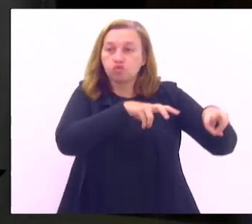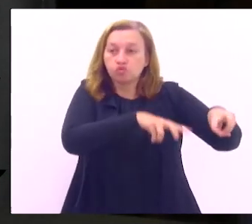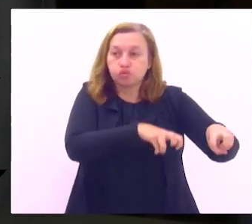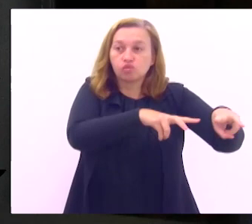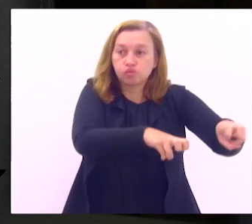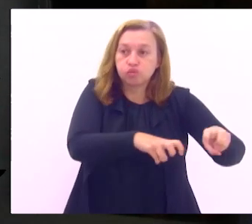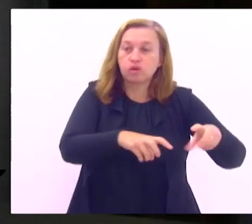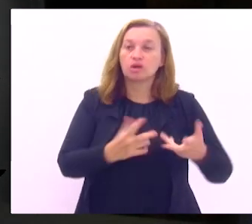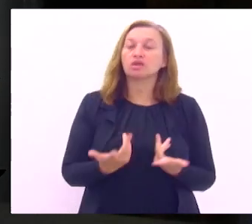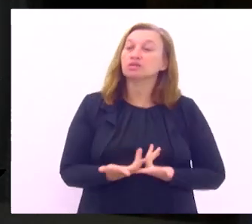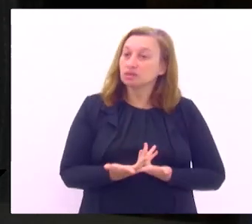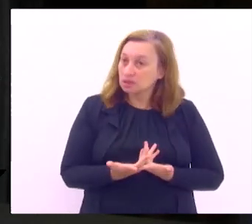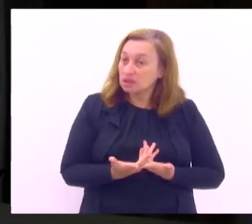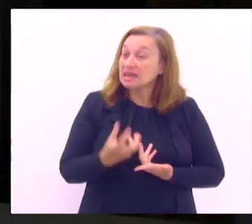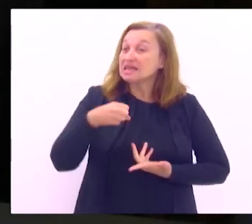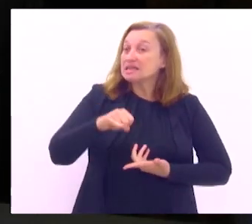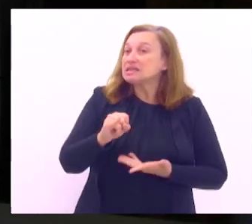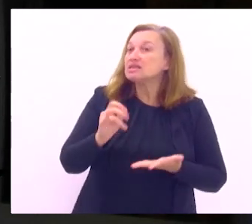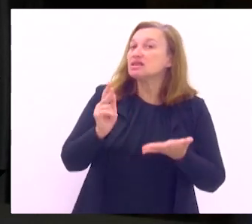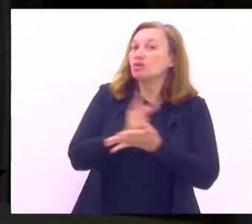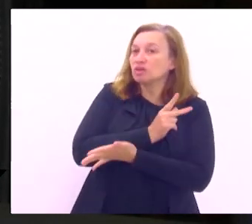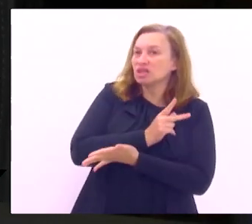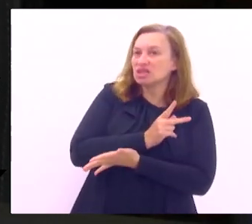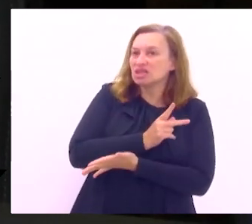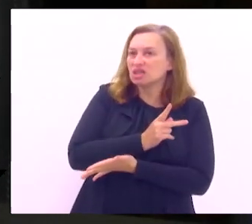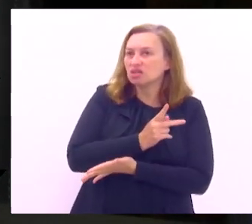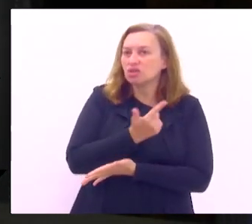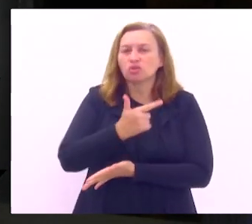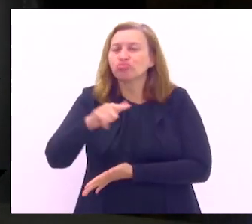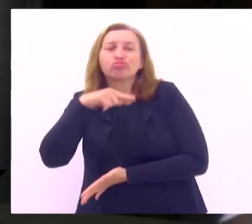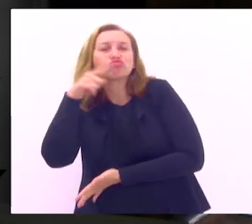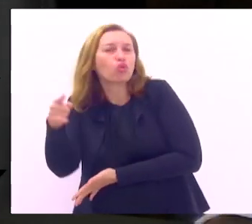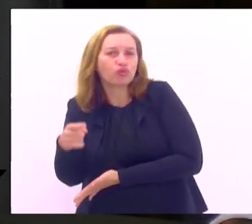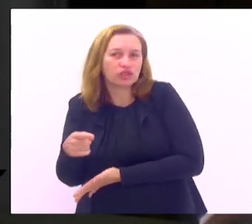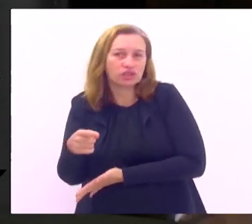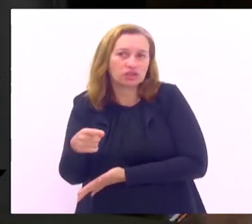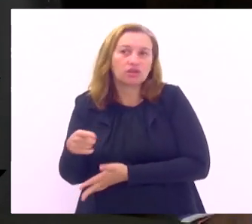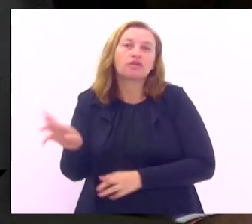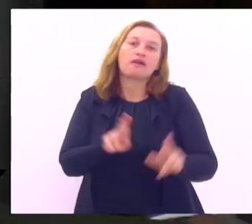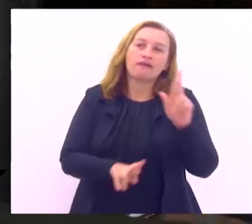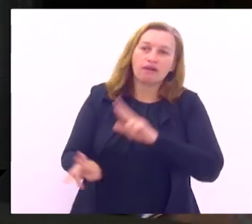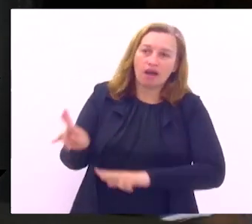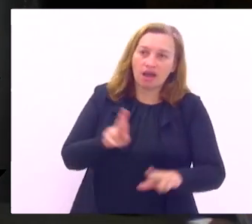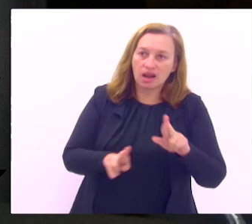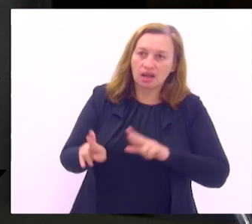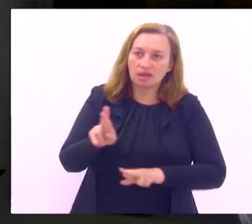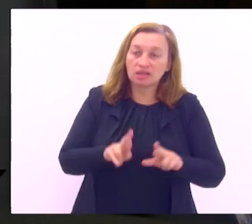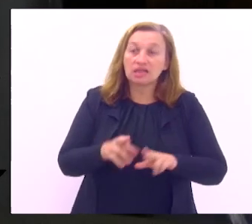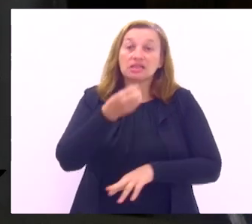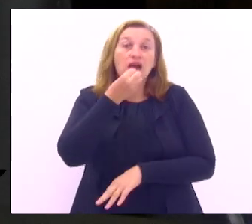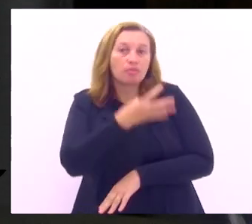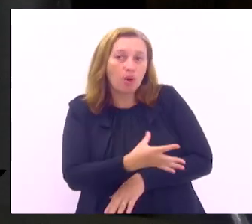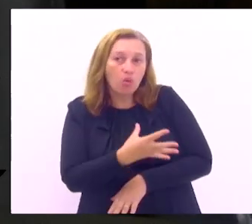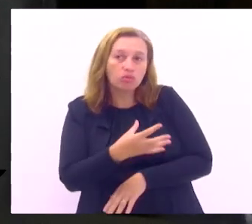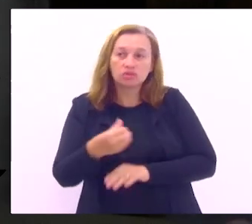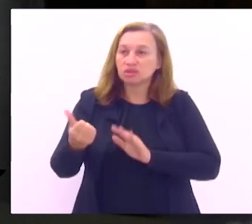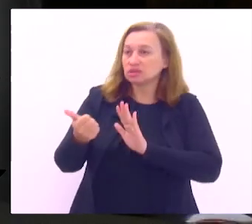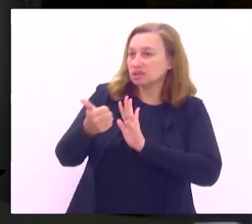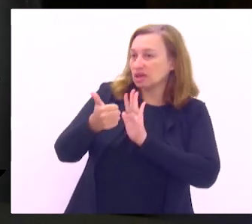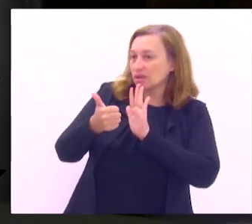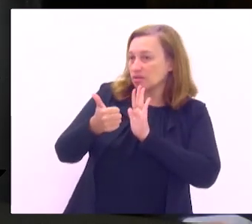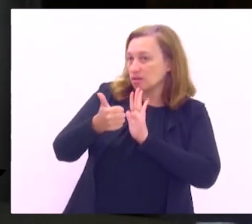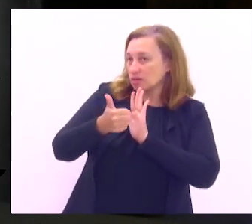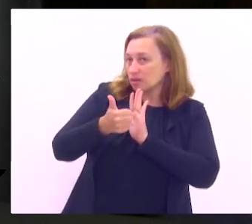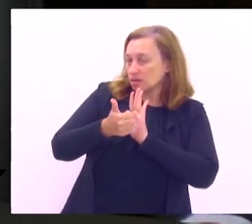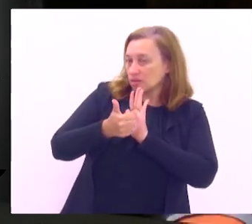E se isso está acontecendo, não existe mais dúvida com relação se é bom, se é positivo, se